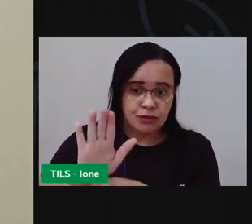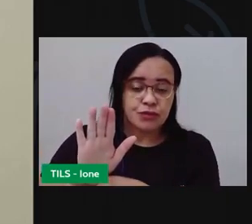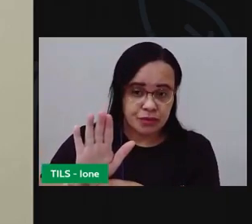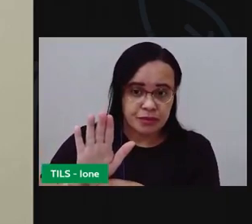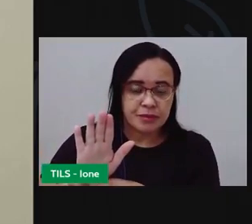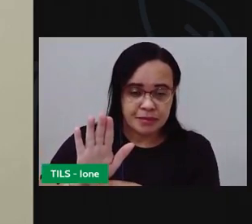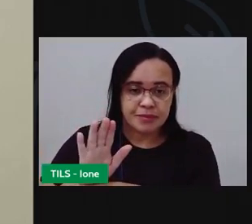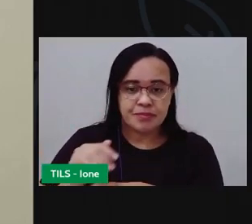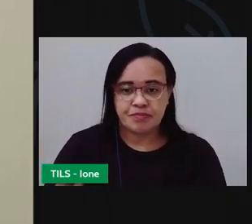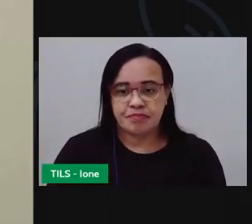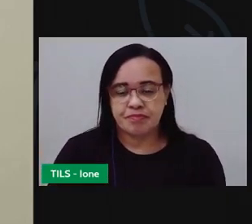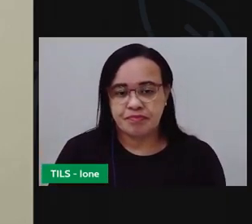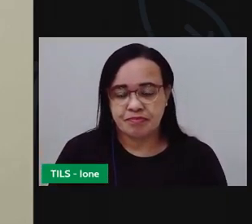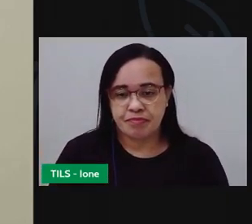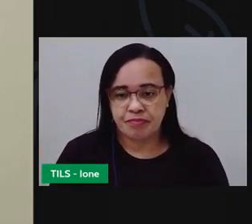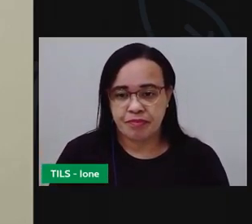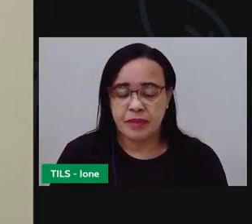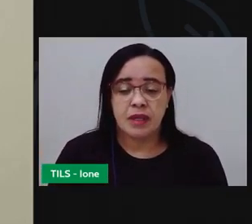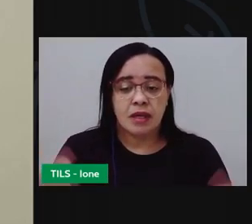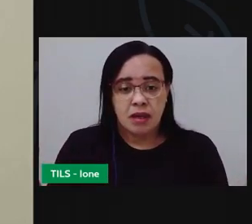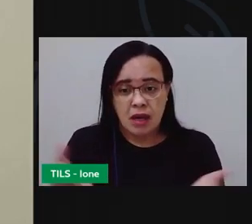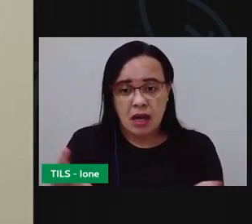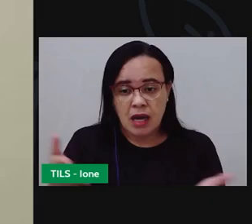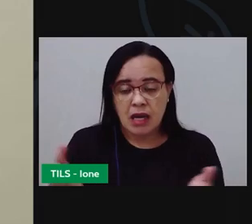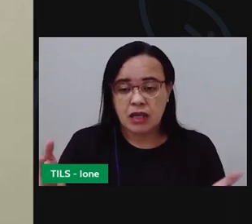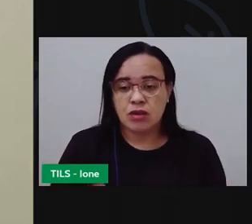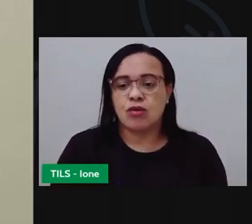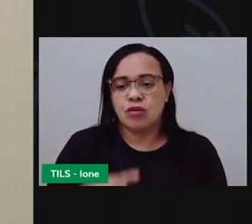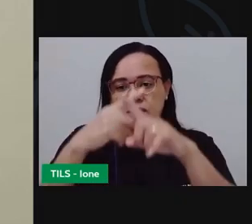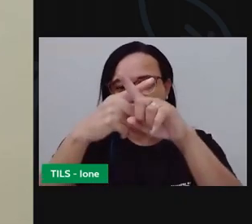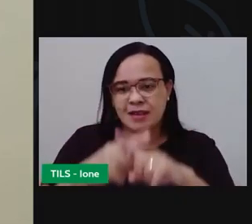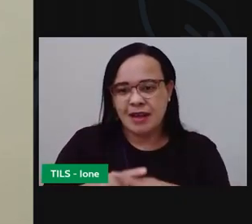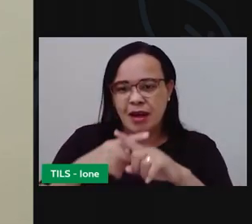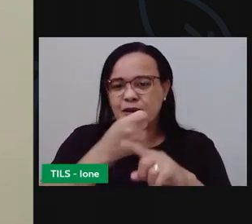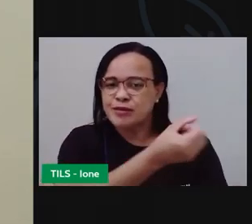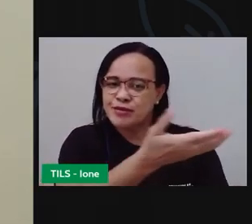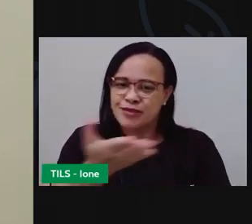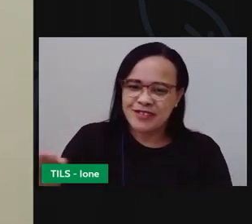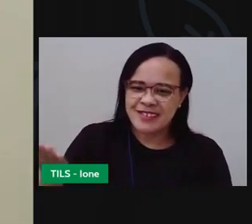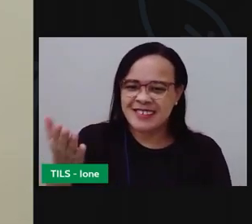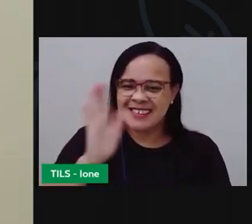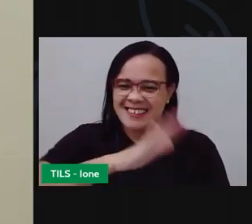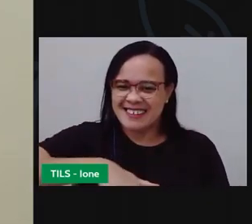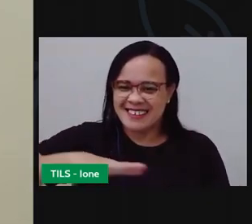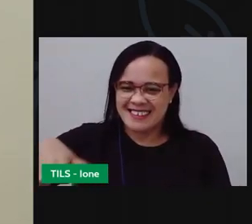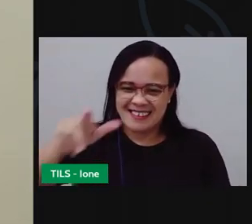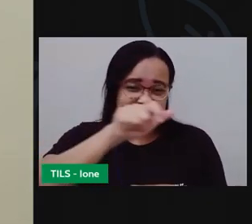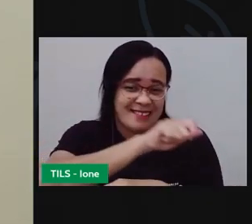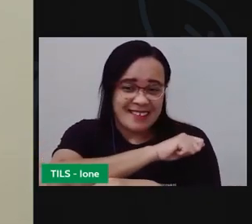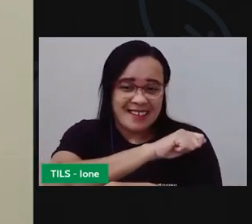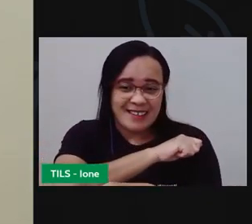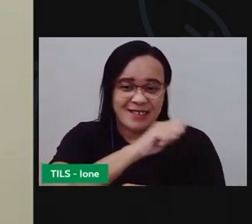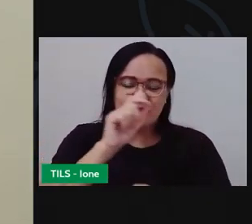Agora, crianças, eu tenho um desafio para vocês,